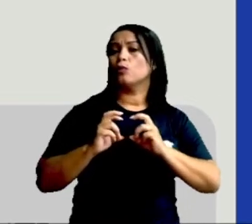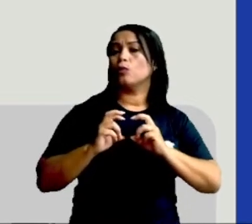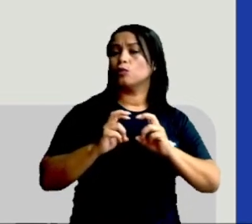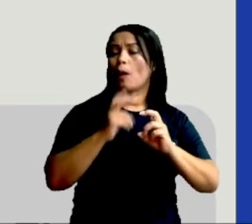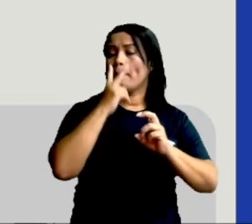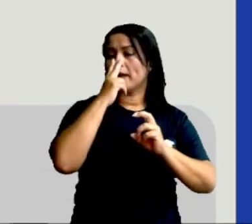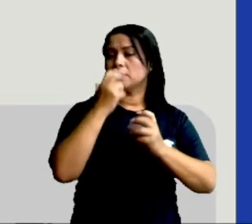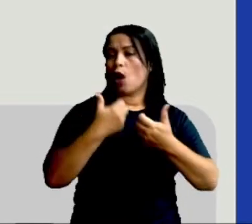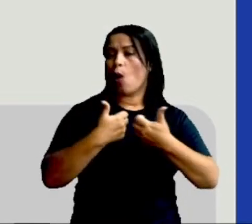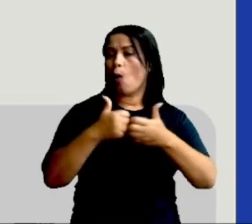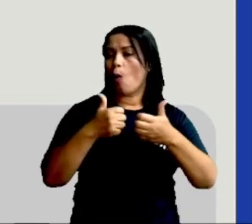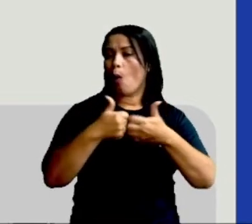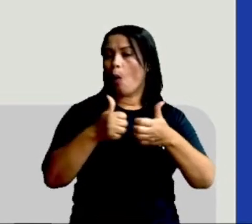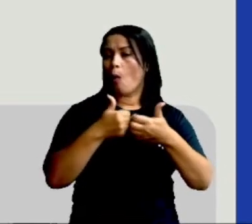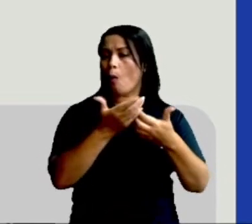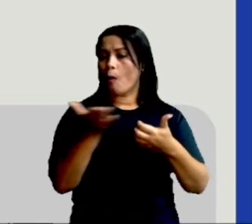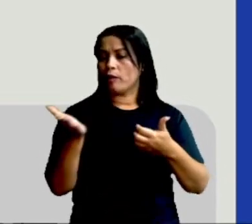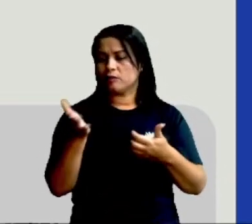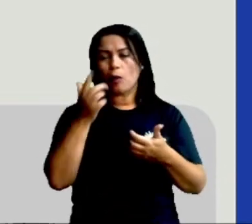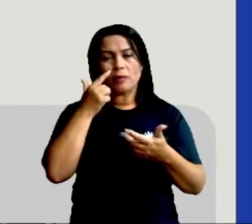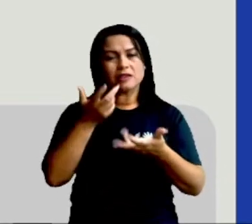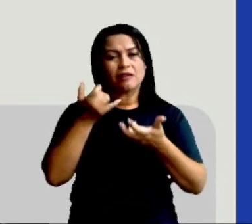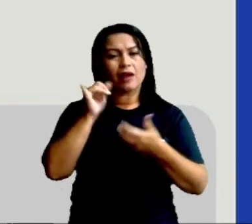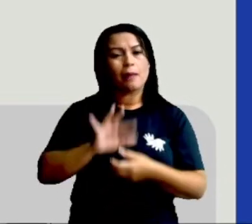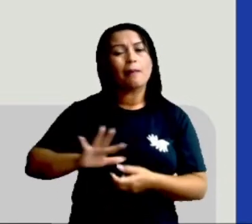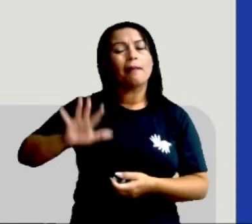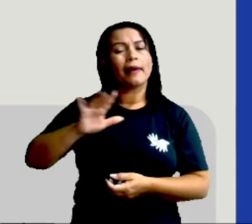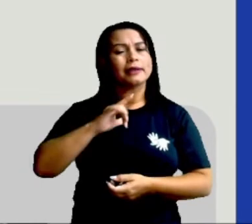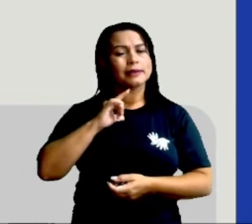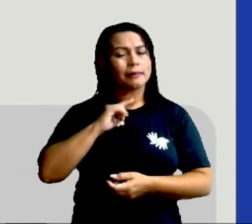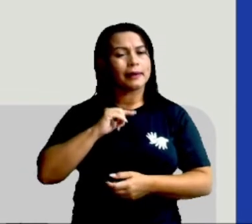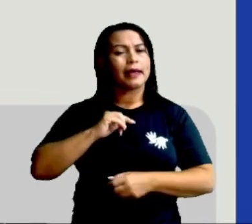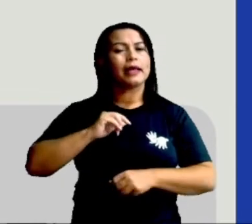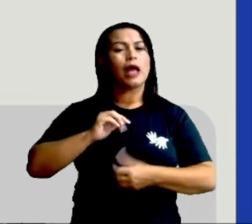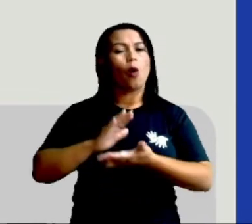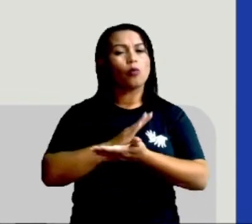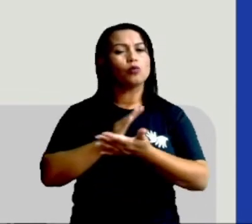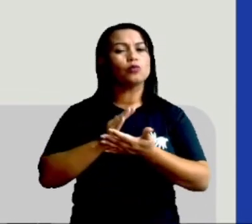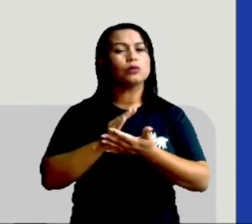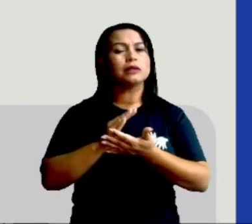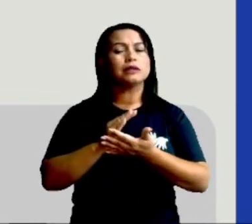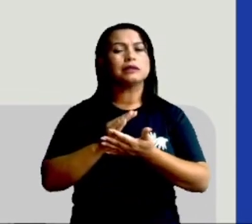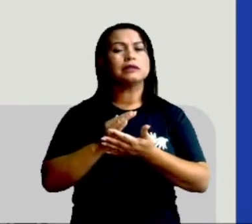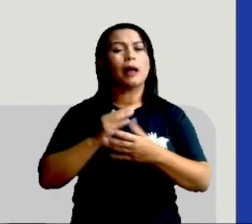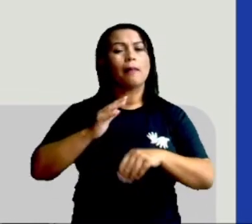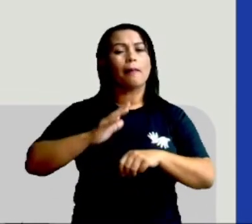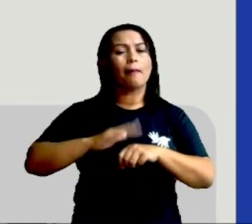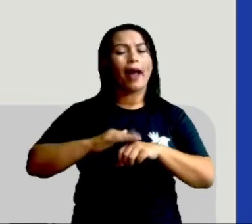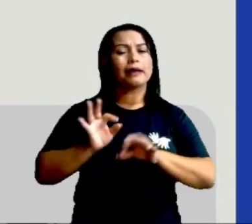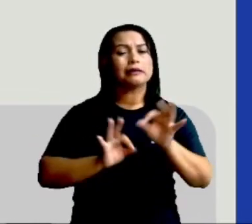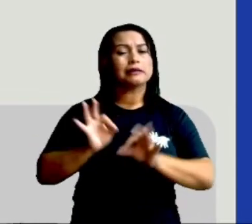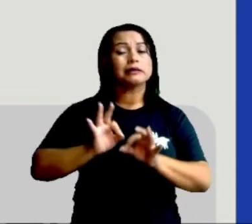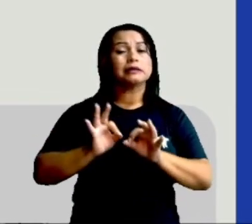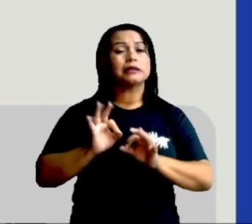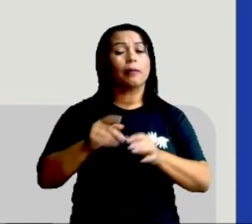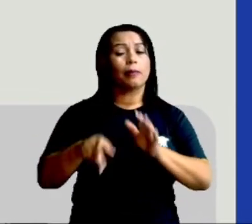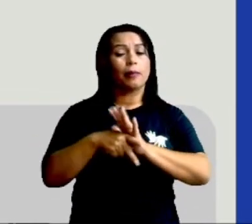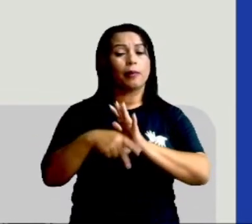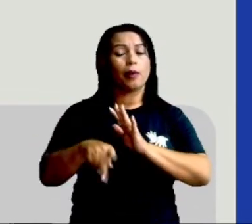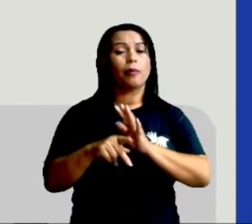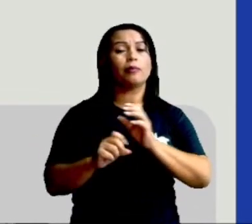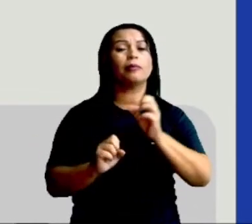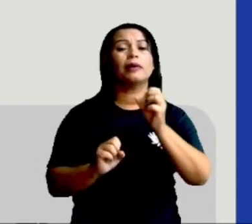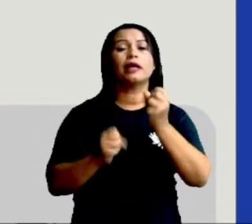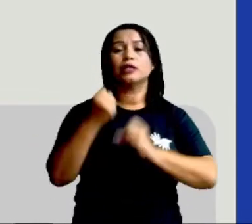podem observar aí nessa imagem, e as máquinas também das indústrias. Muitas pessoas vieram do campo buscando